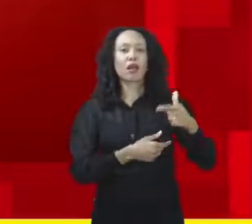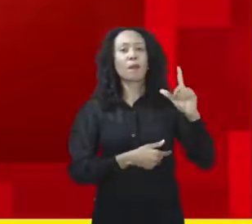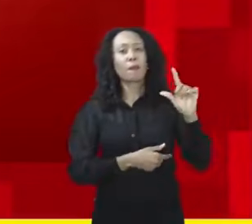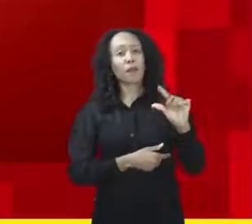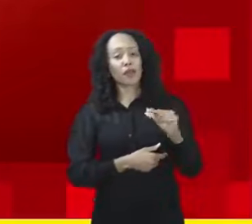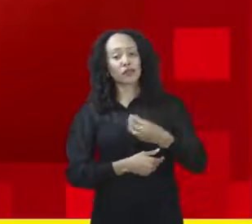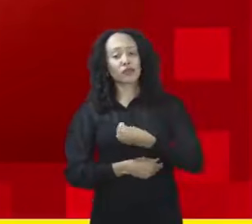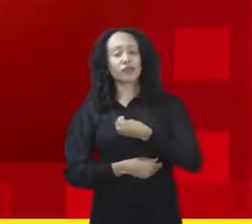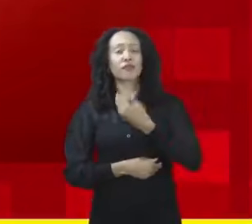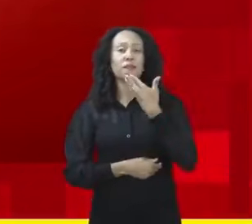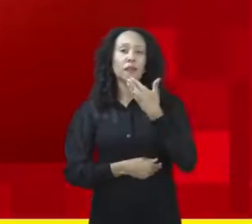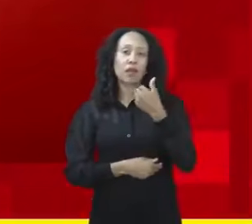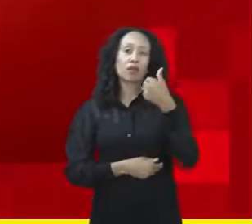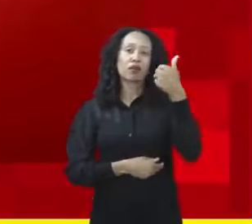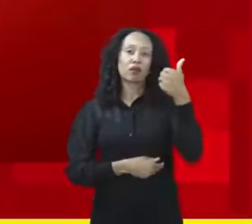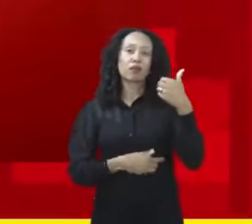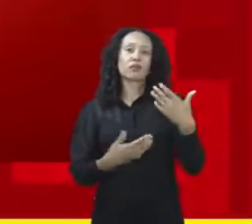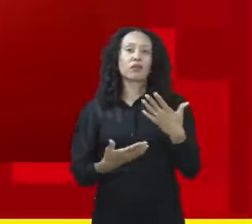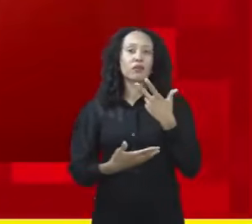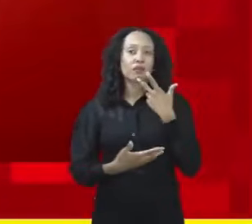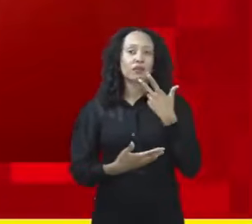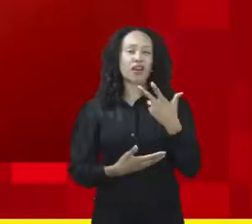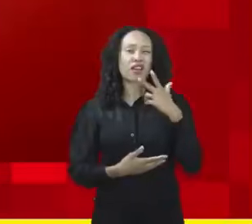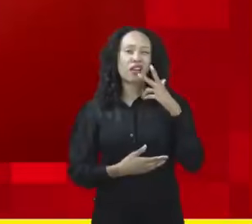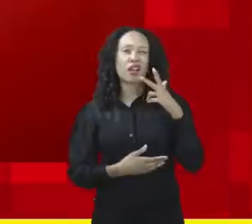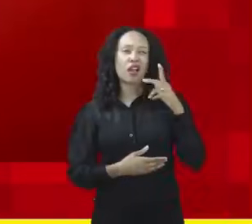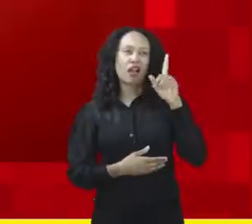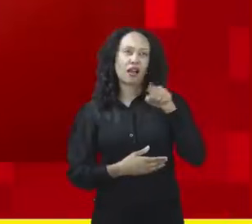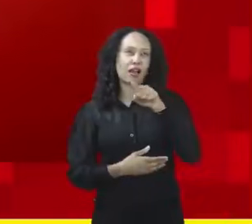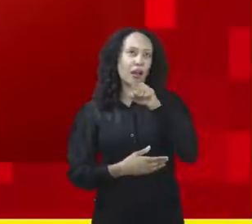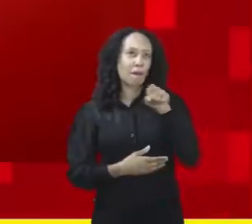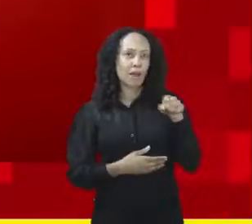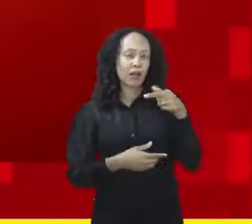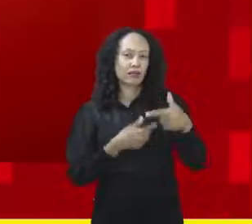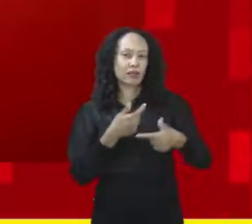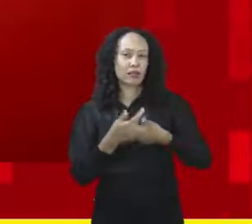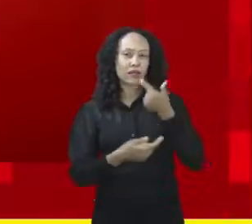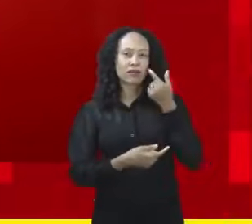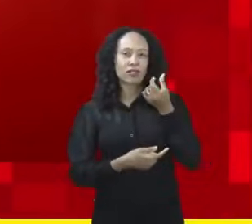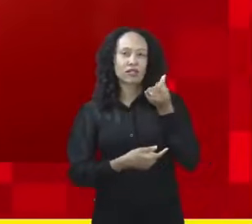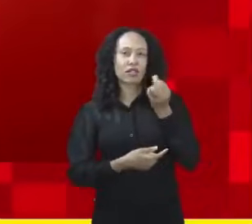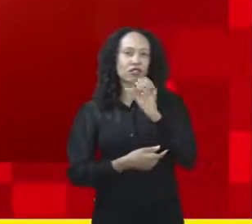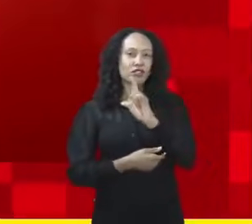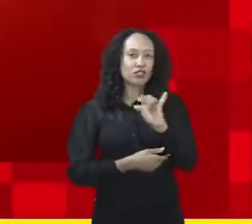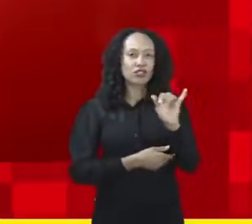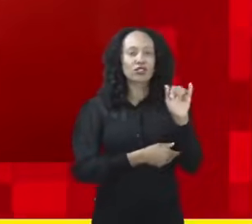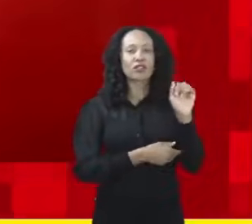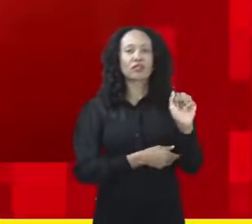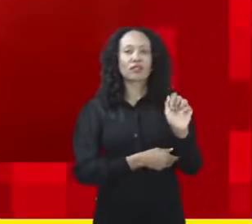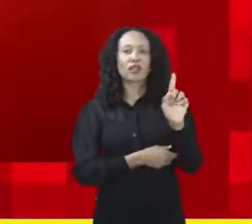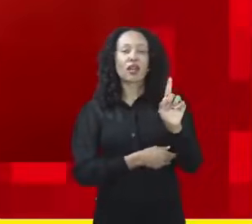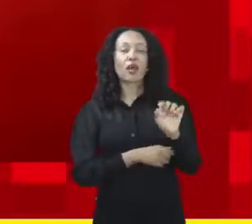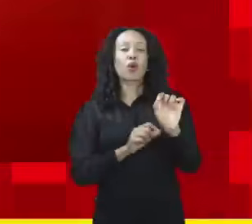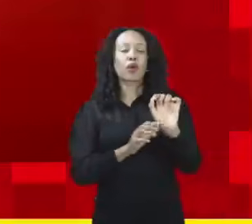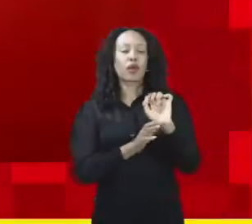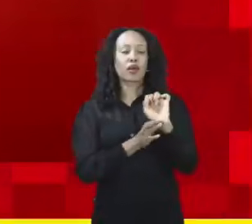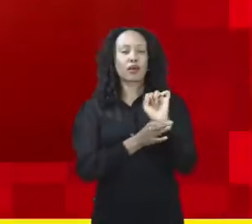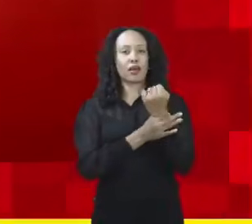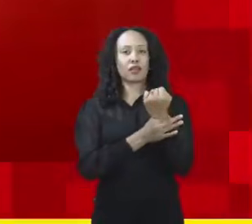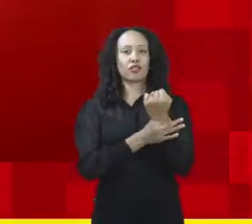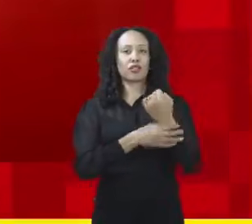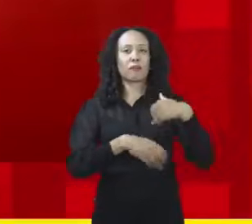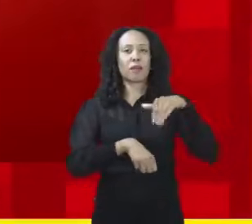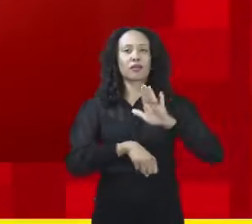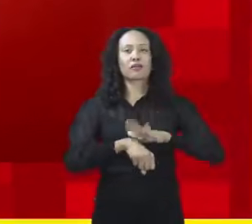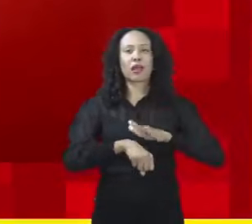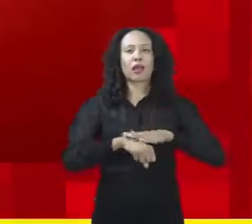melhor. Então, quando a gente fala de acabar com a escala 6 por 1, reduzir a jornada semanal de trabalho, estamos falando de garantir, né, mais tempo